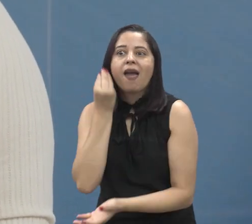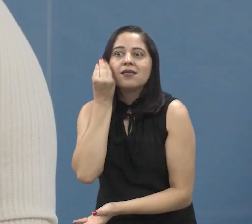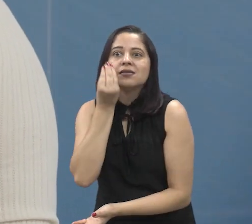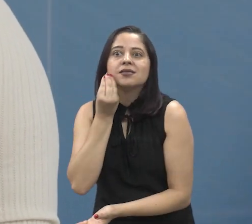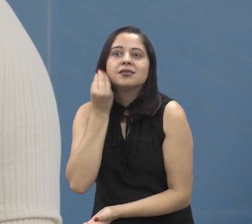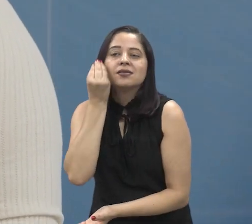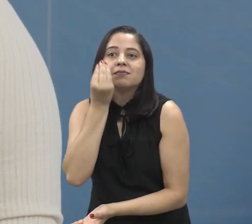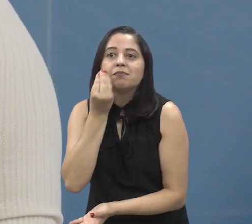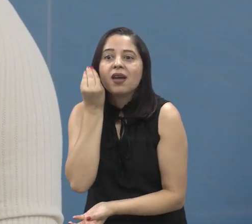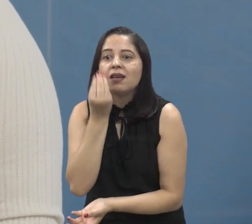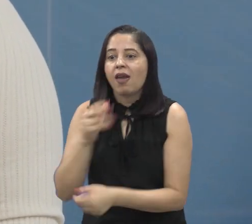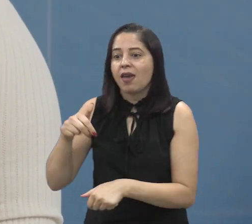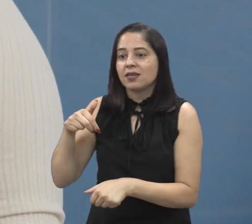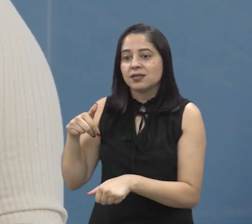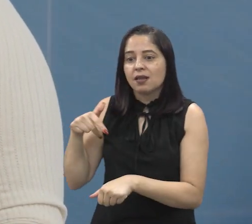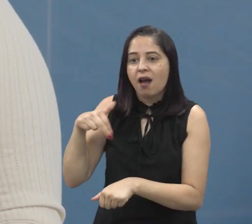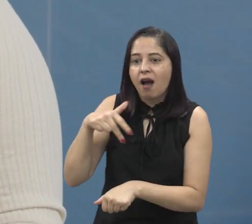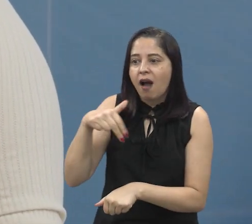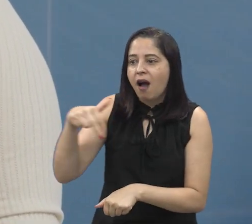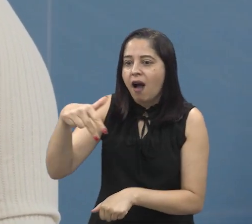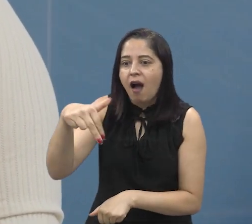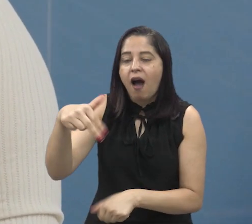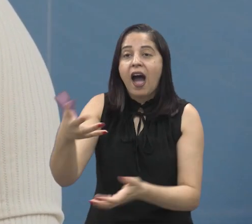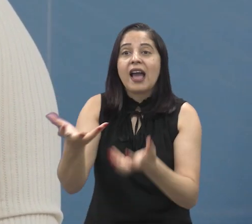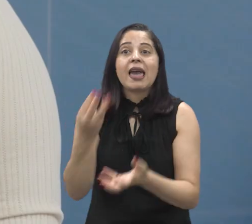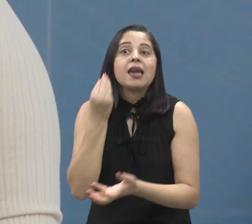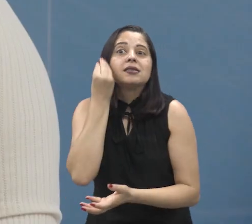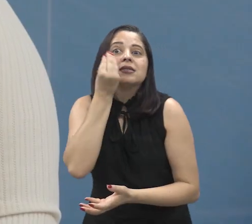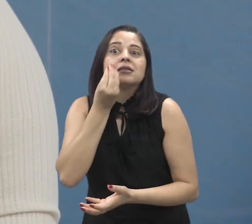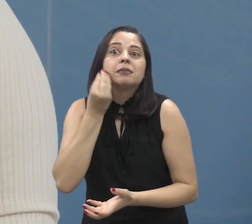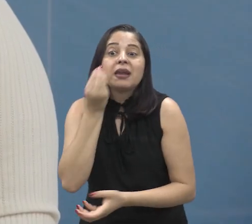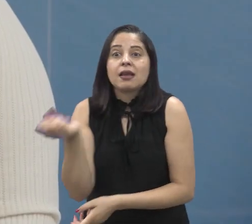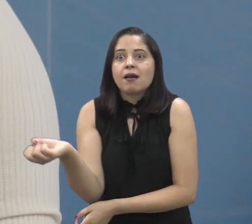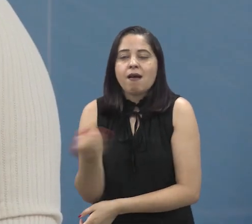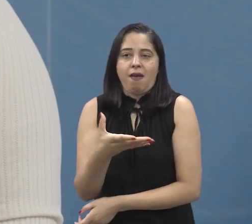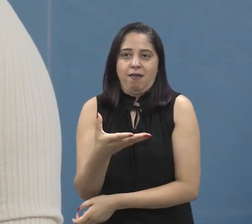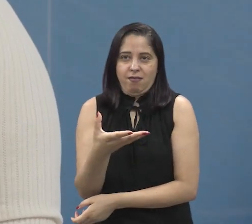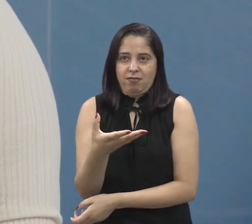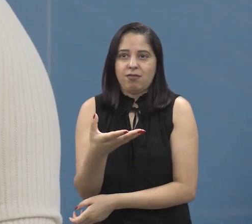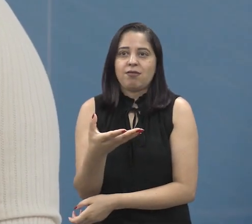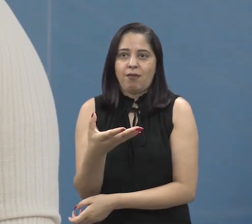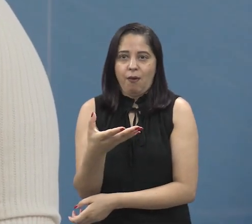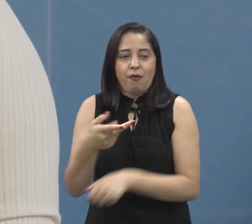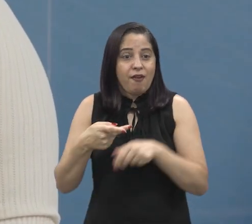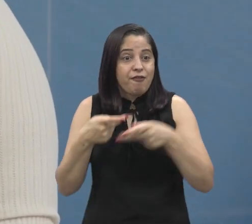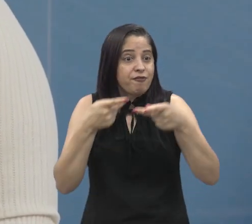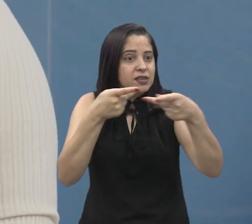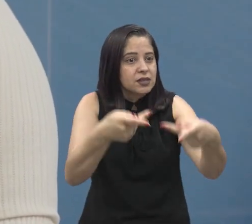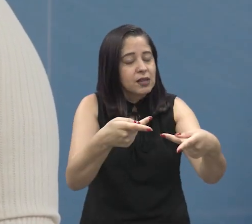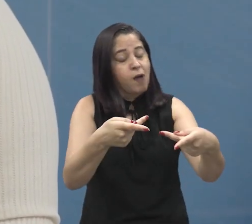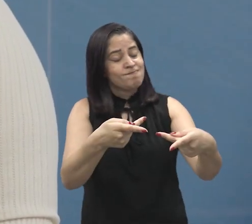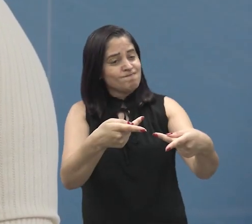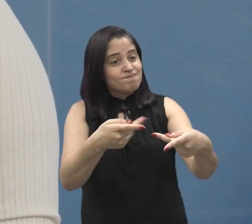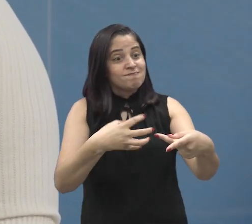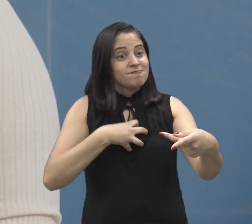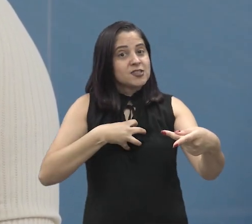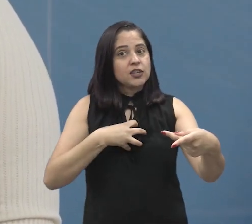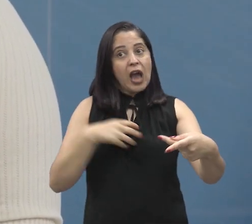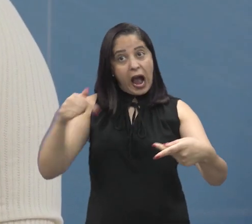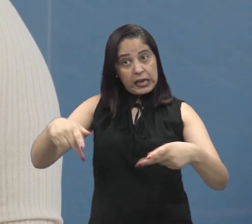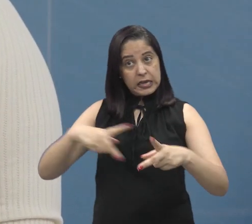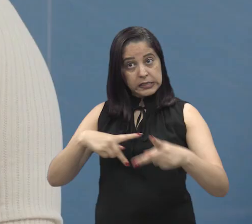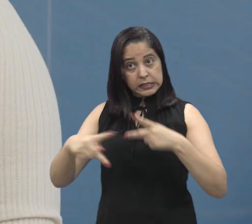a Jaqueline, que pós-pandemia a tendência do turismo é realmente um turismo